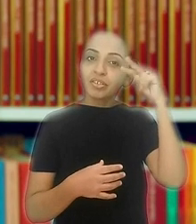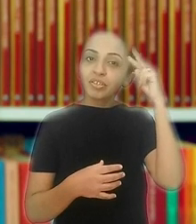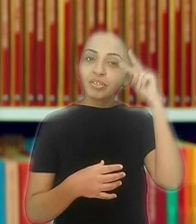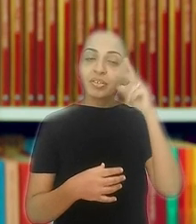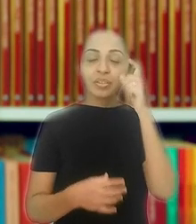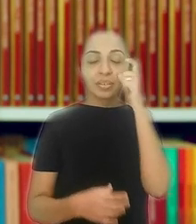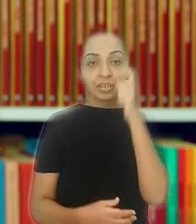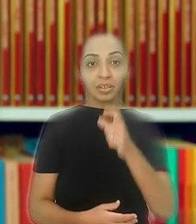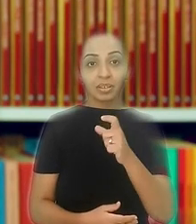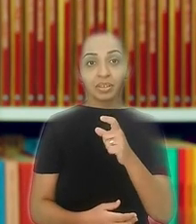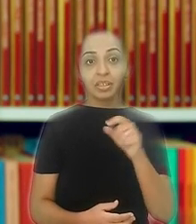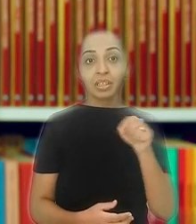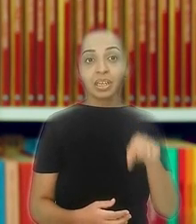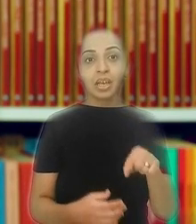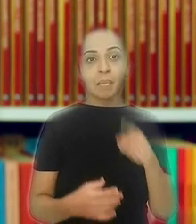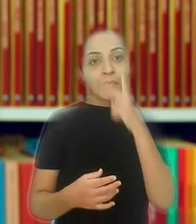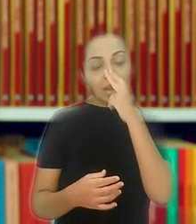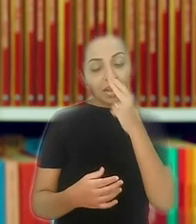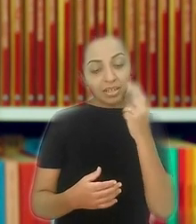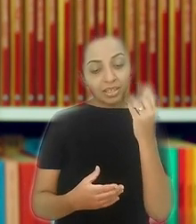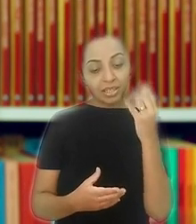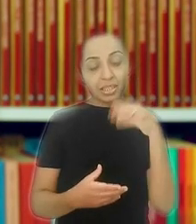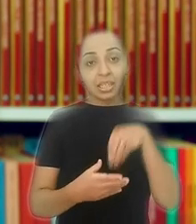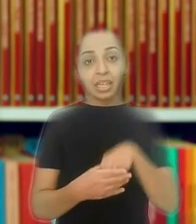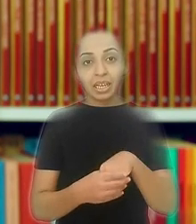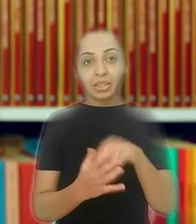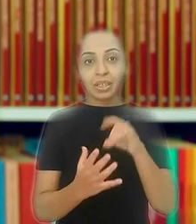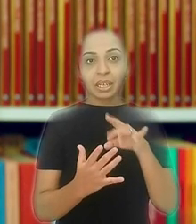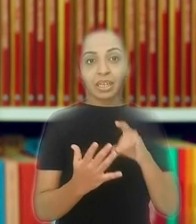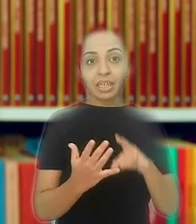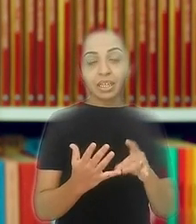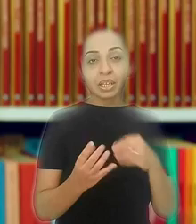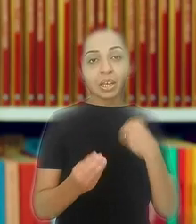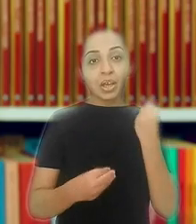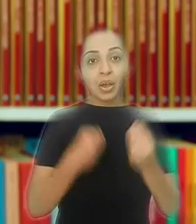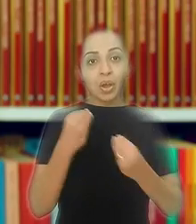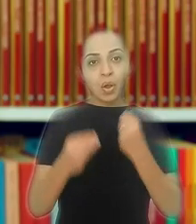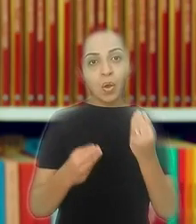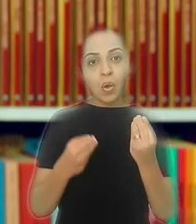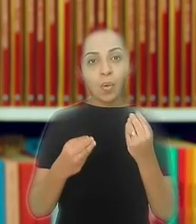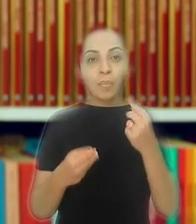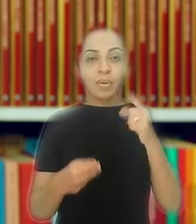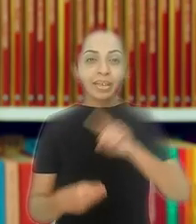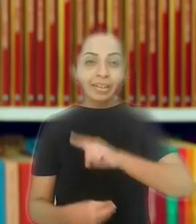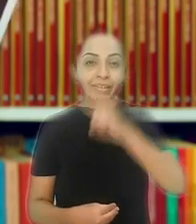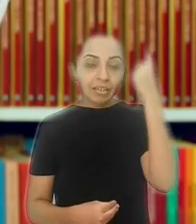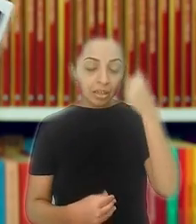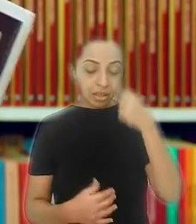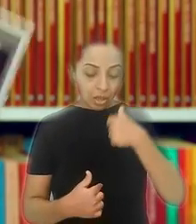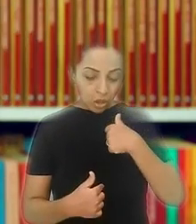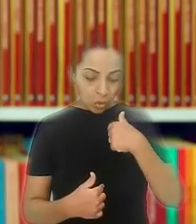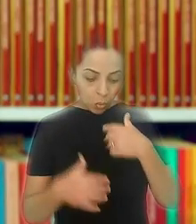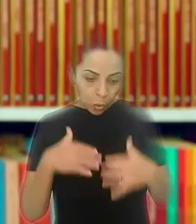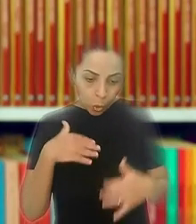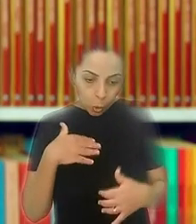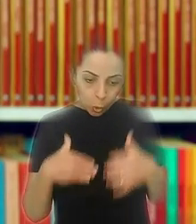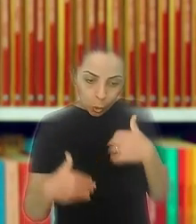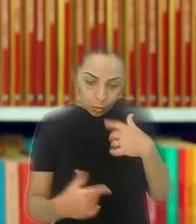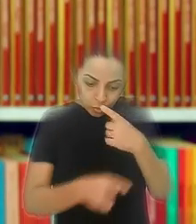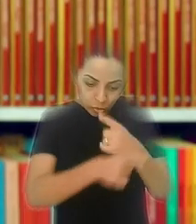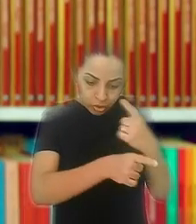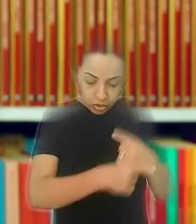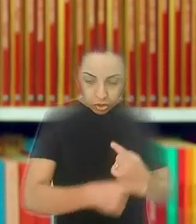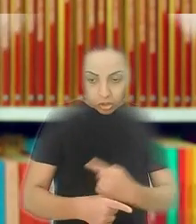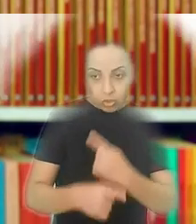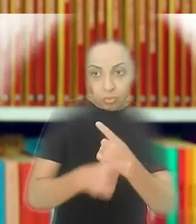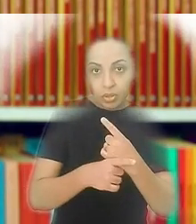Pinhão muito interessante e que carrega muito bem as características da obra né a ideia dela se Descobrindo